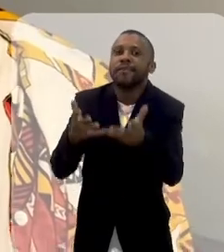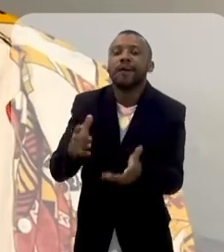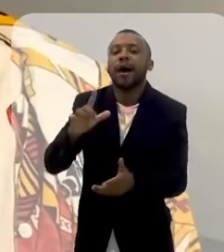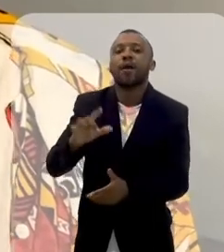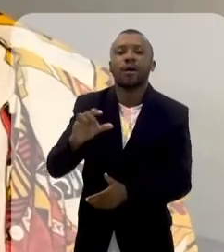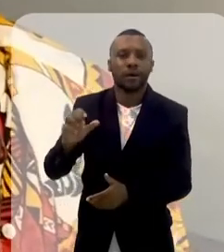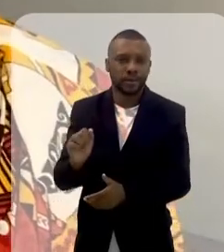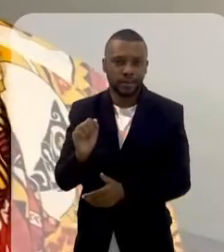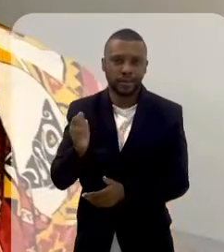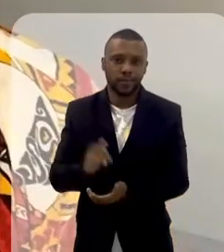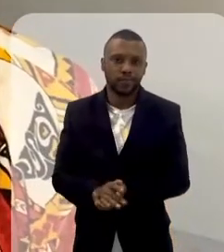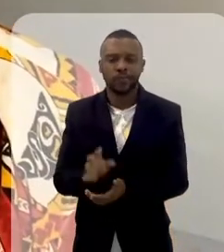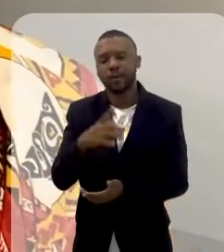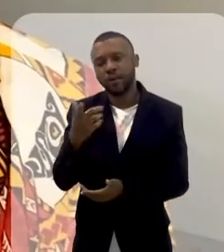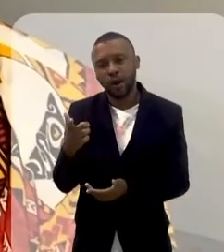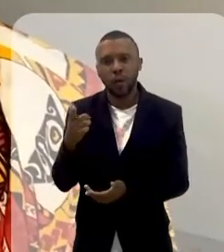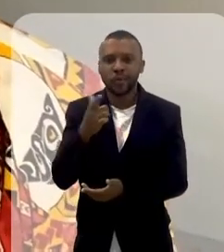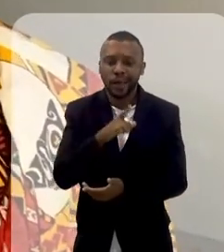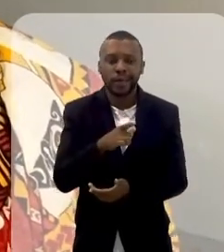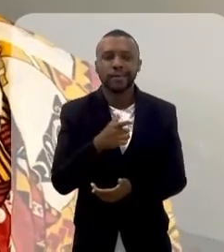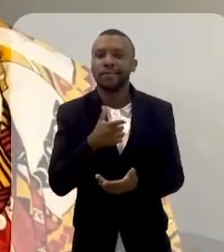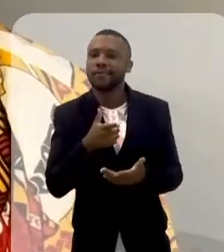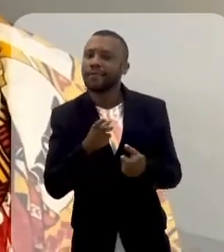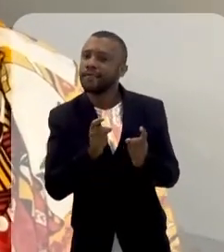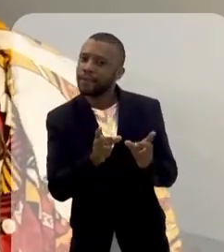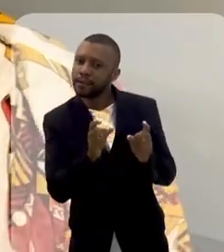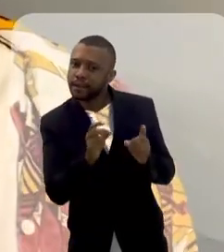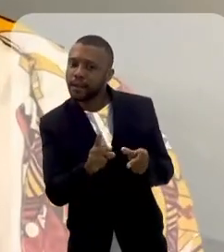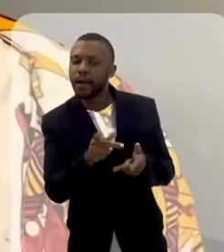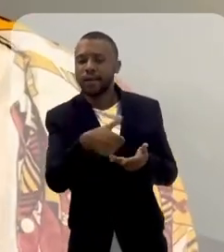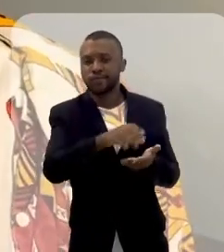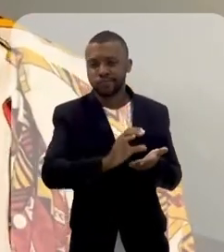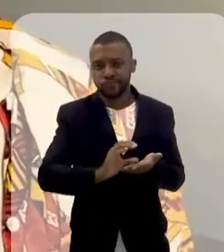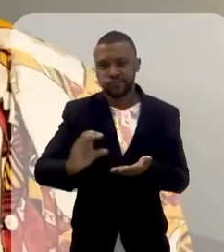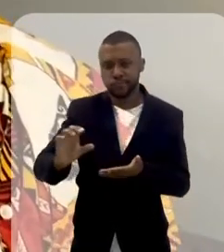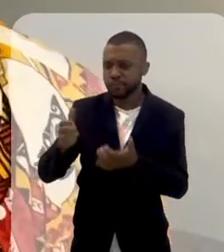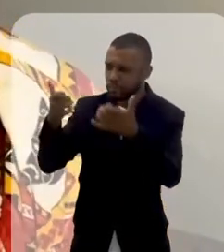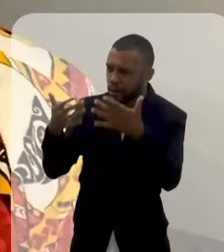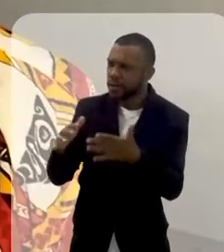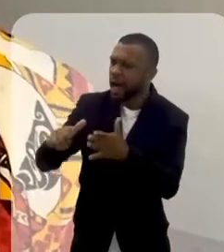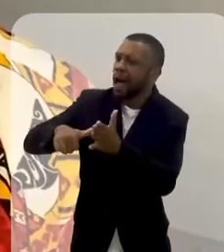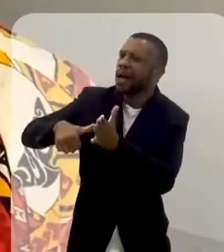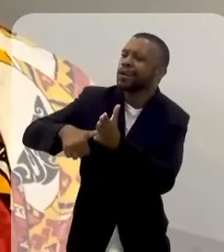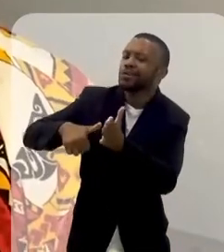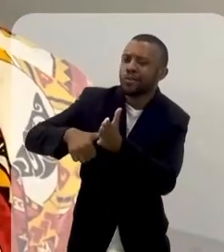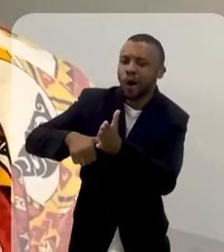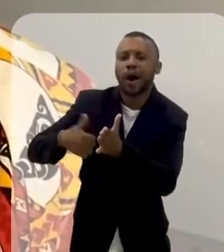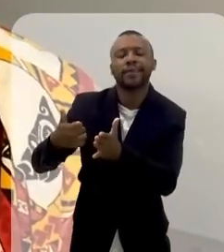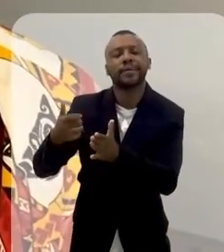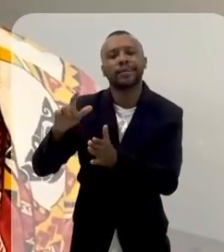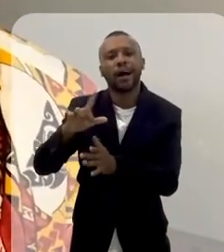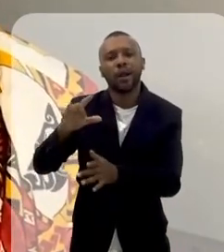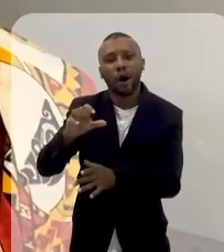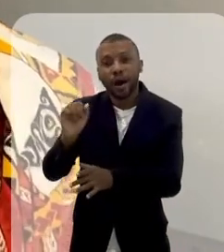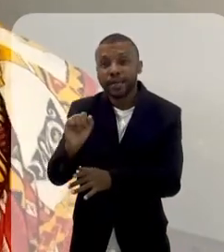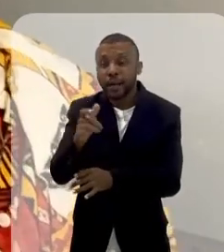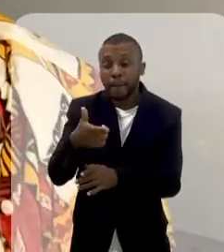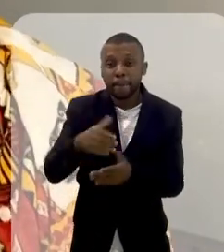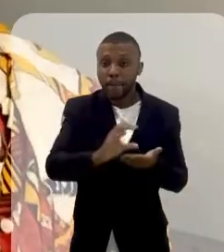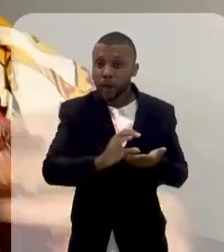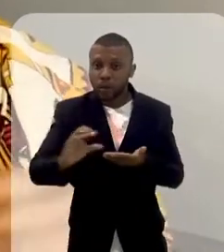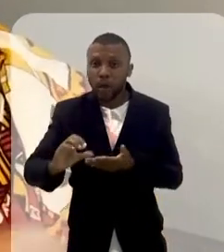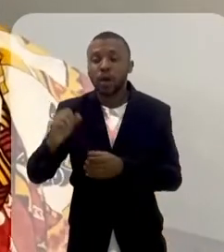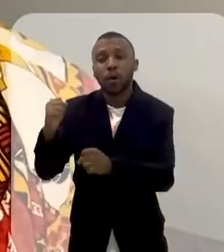conseguir salvar a loja na época. E aí ela refinancia, dá o dinheiro para eles dizendo que ela é sócia da loja, e no final das contas eles pegam o